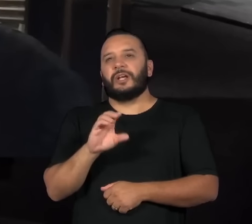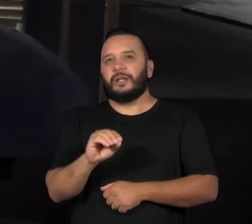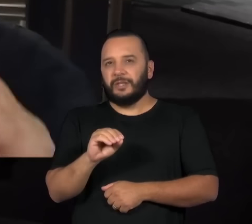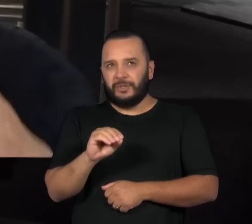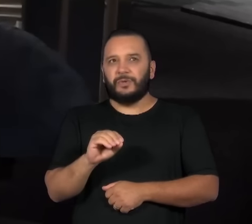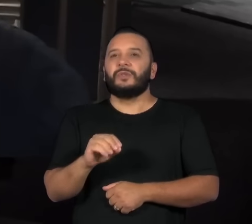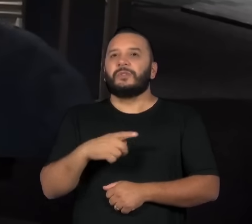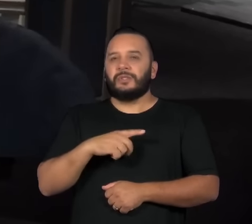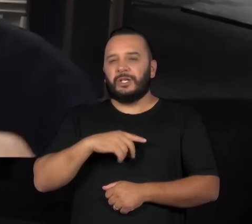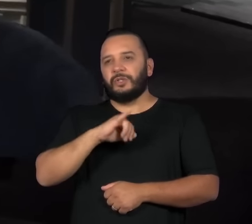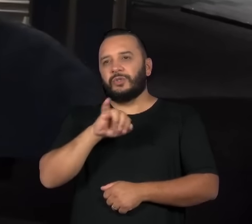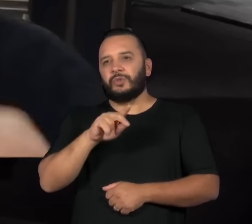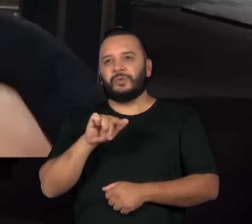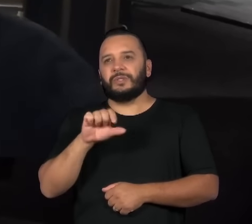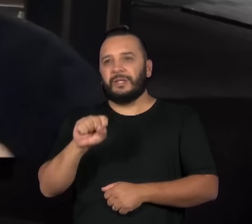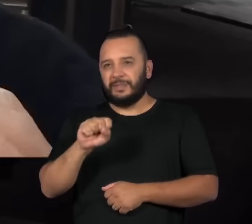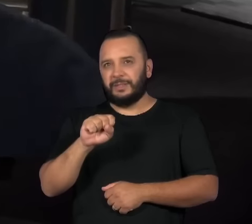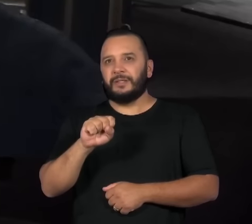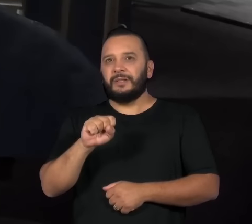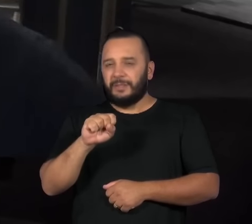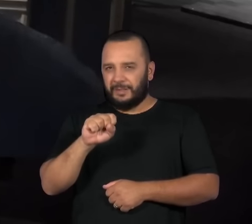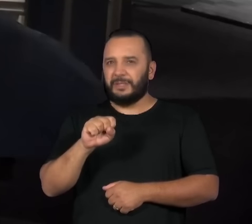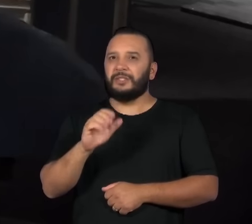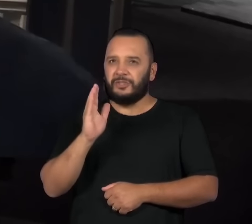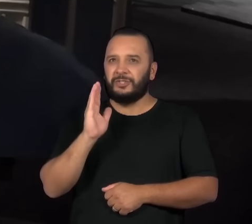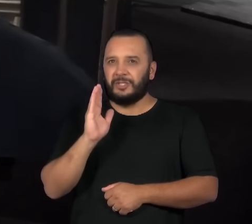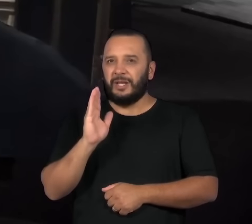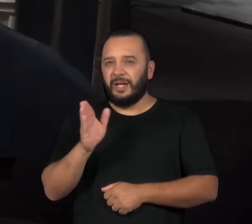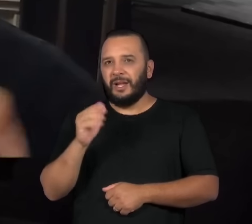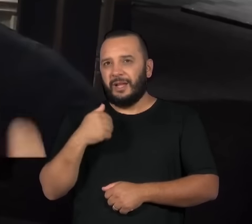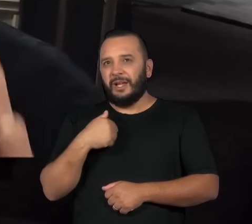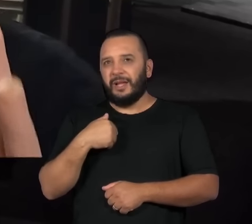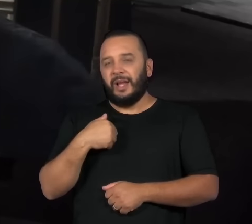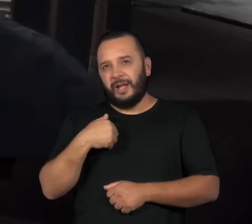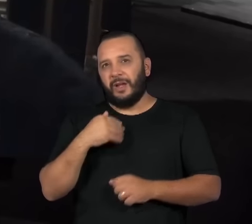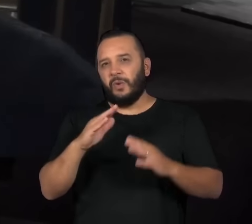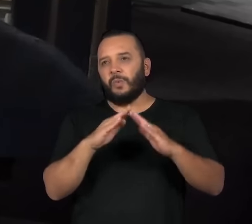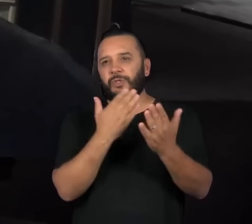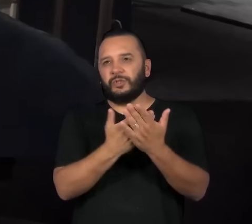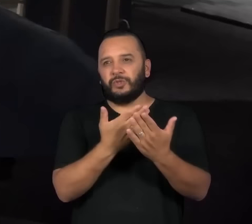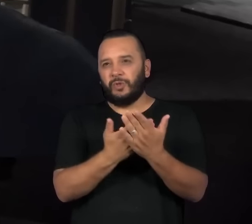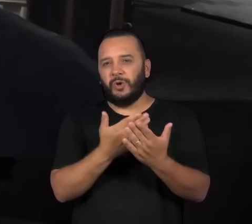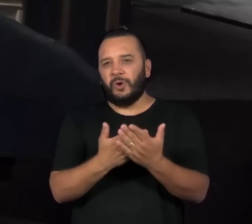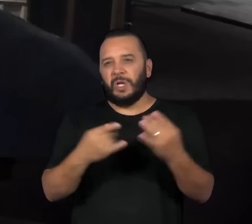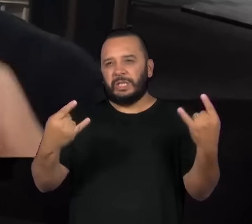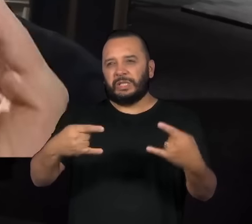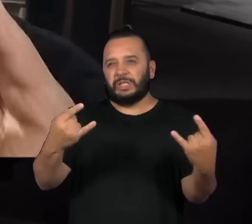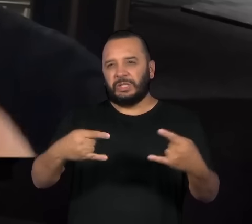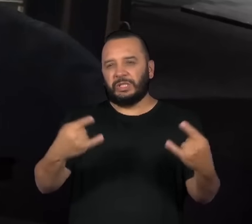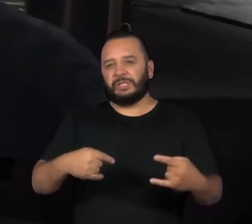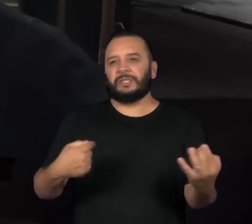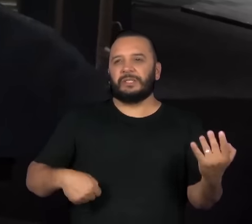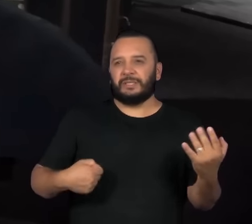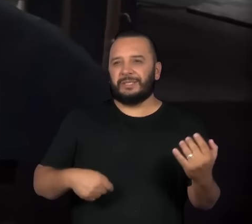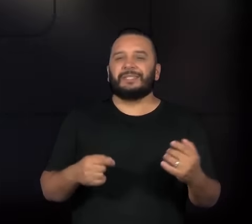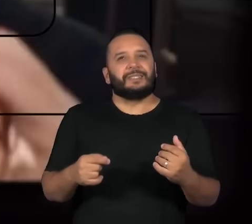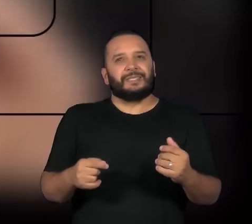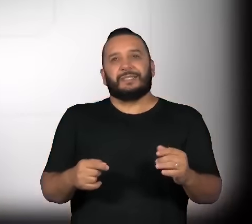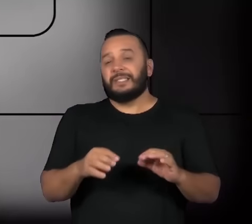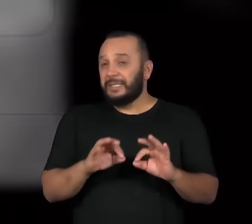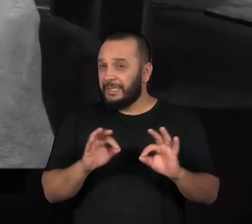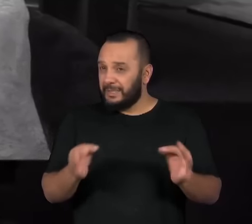Priest. Judas Priest, British Steel, que é uma escola para se tocar heavy metal. Isso. Power chords, coisas simples,